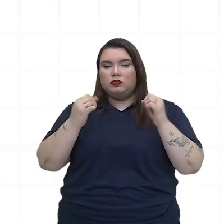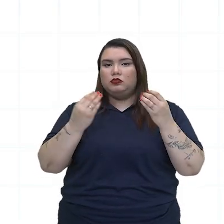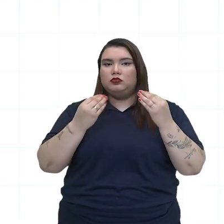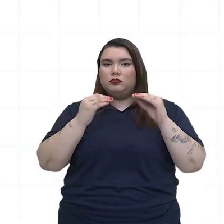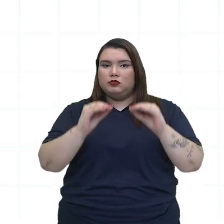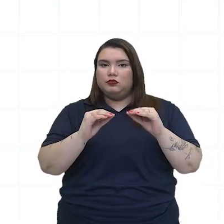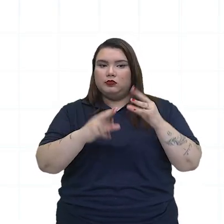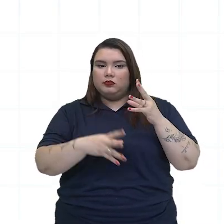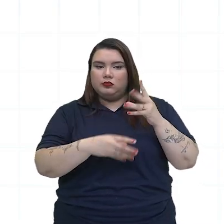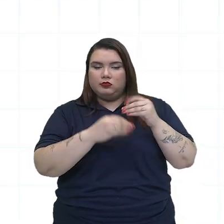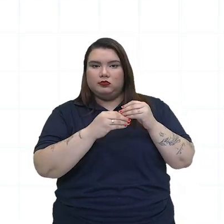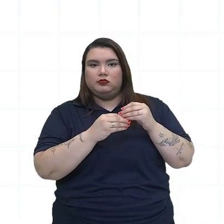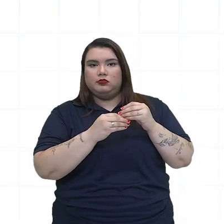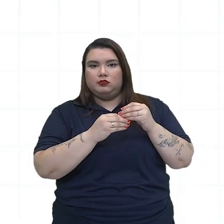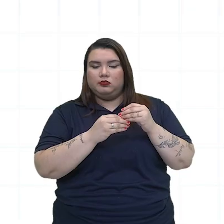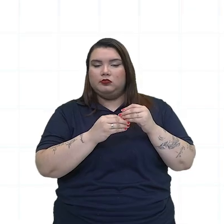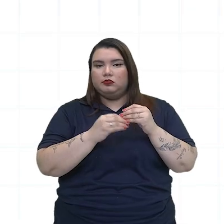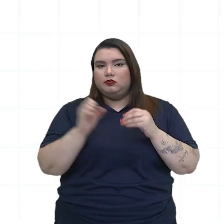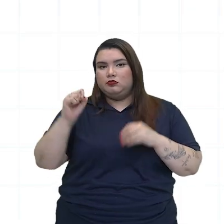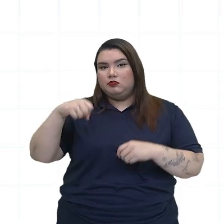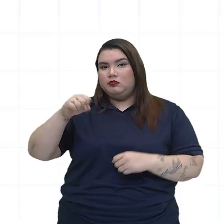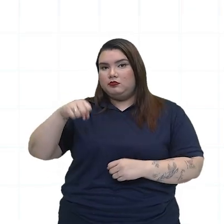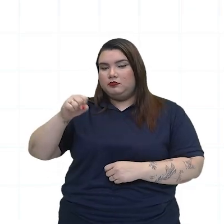colocar, I am a quiet person, posso